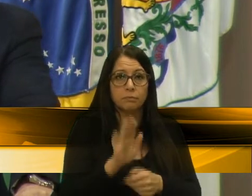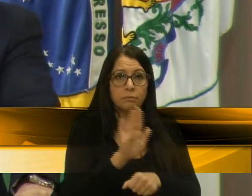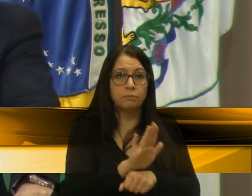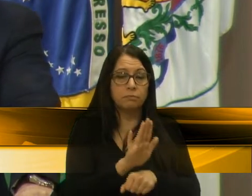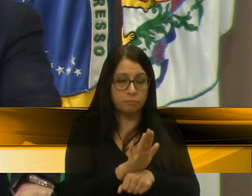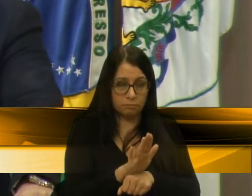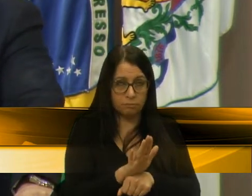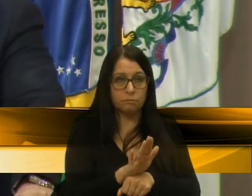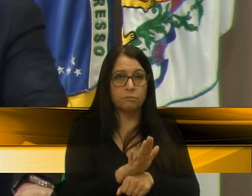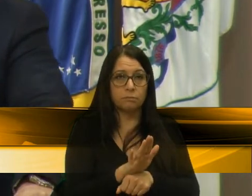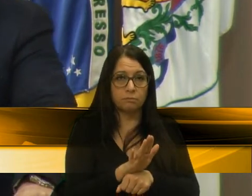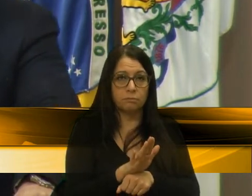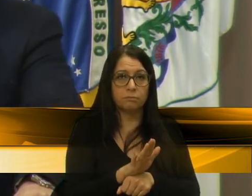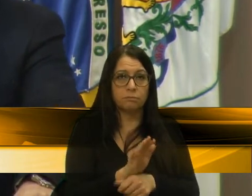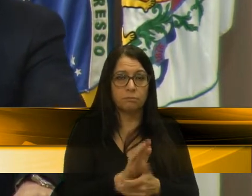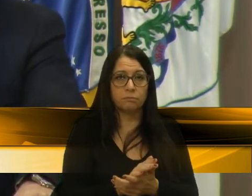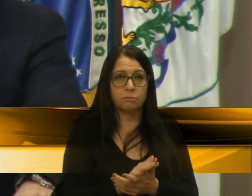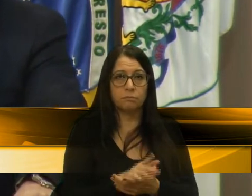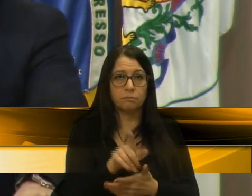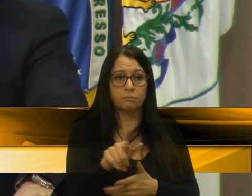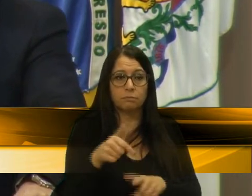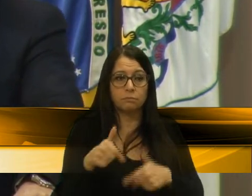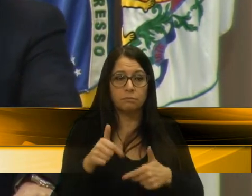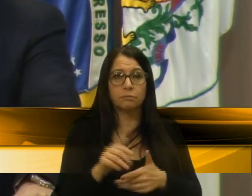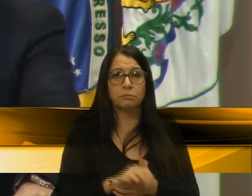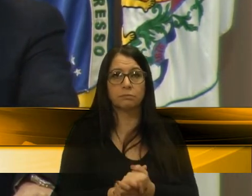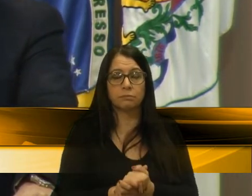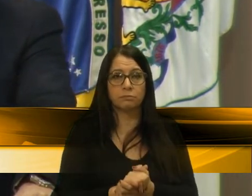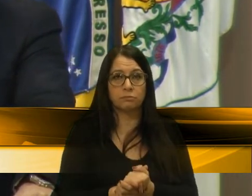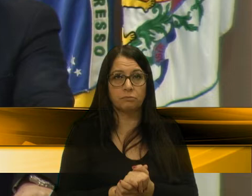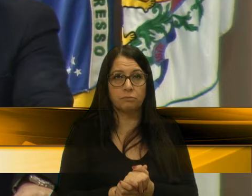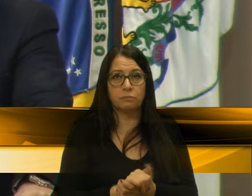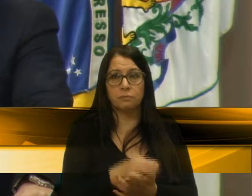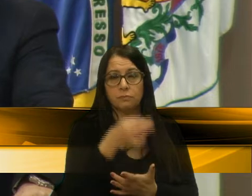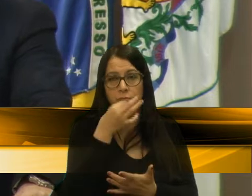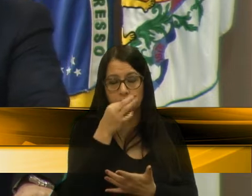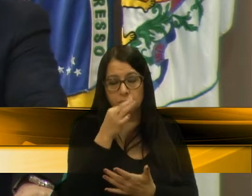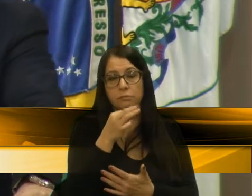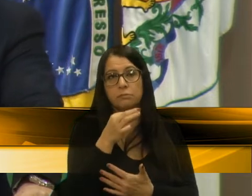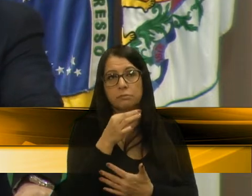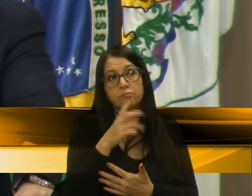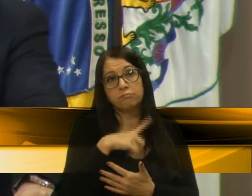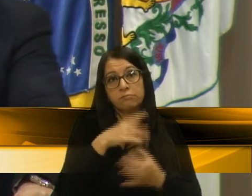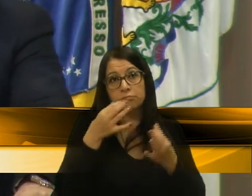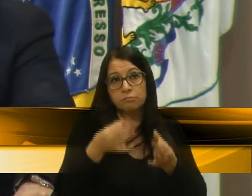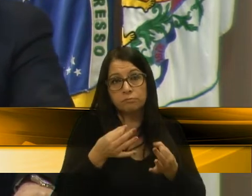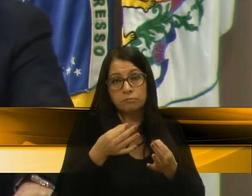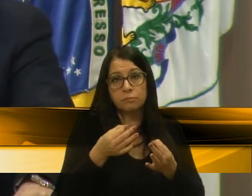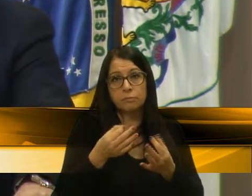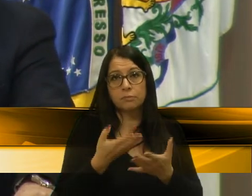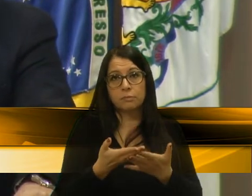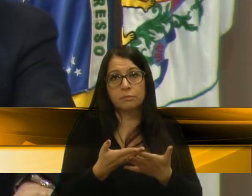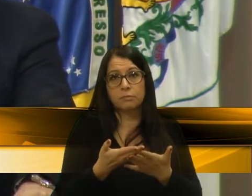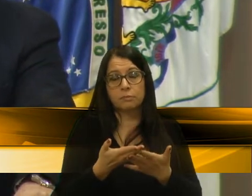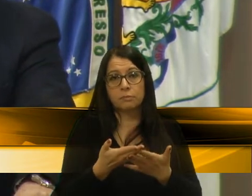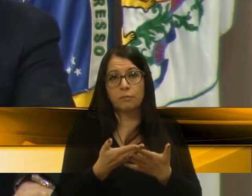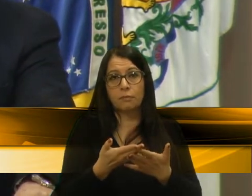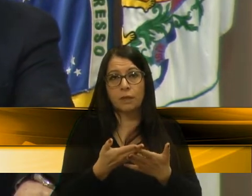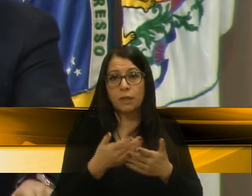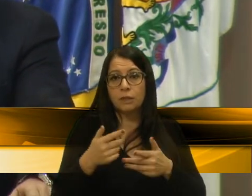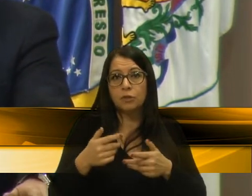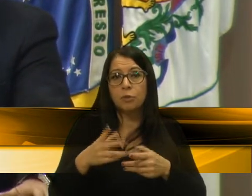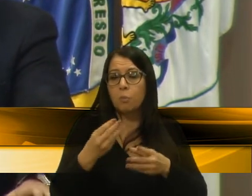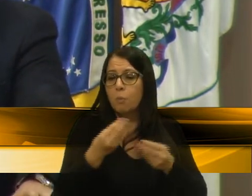colaborar com esse trabalho que Caxias do Sul, eu tenho certeza que teria uma geração de